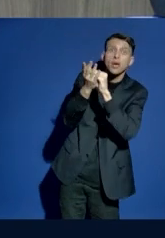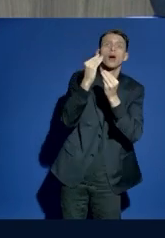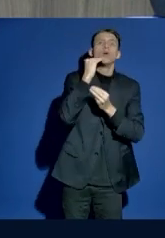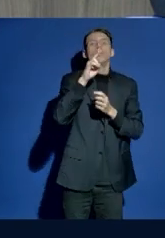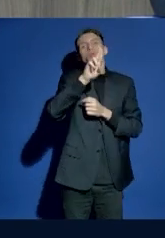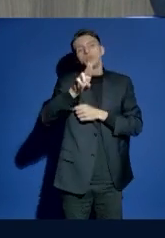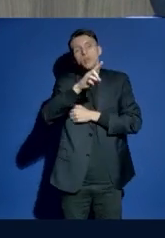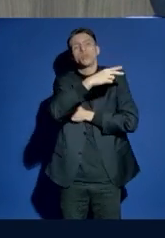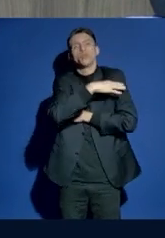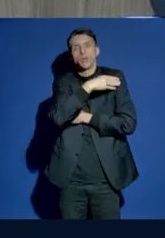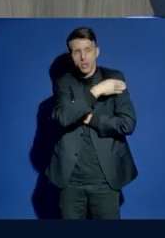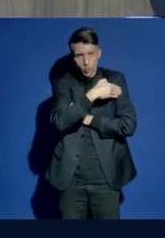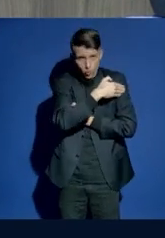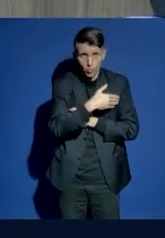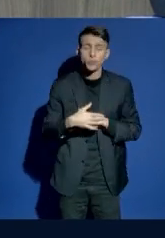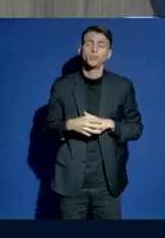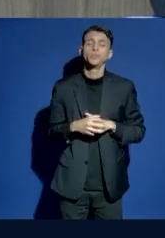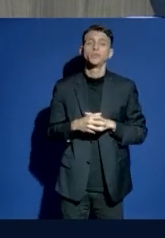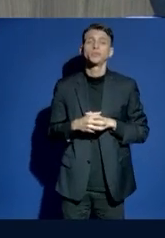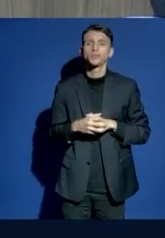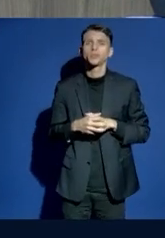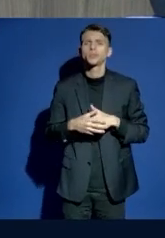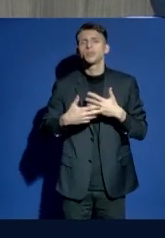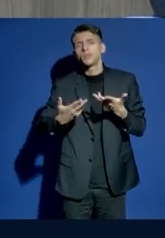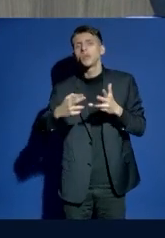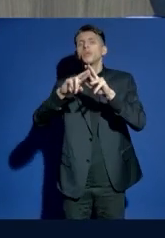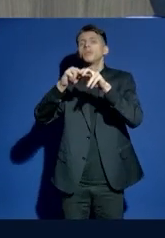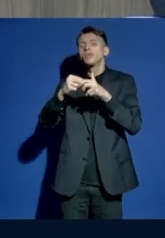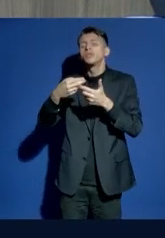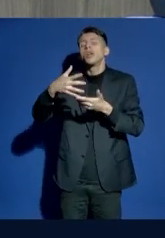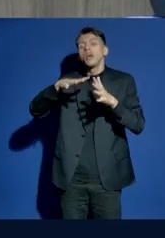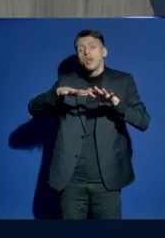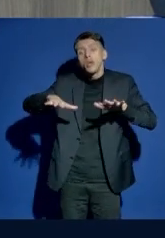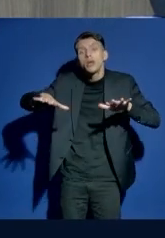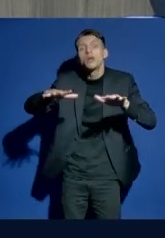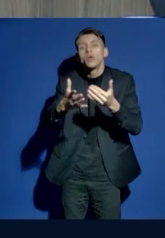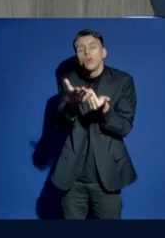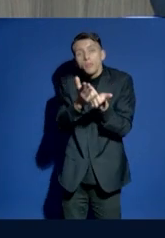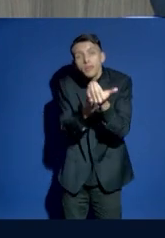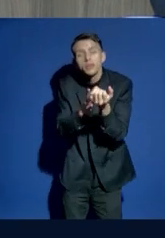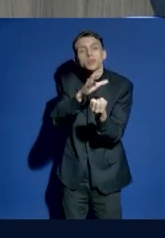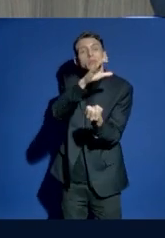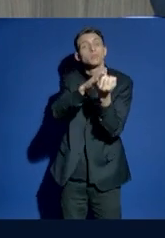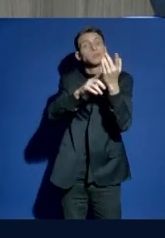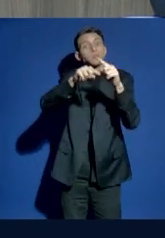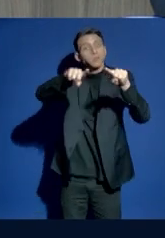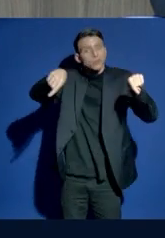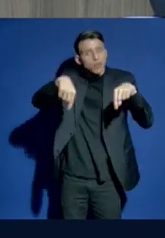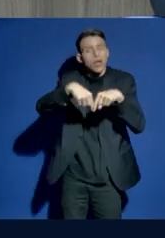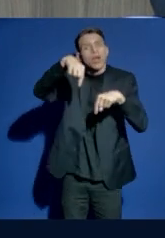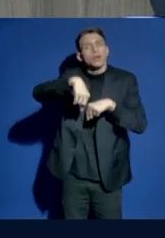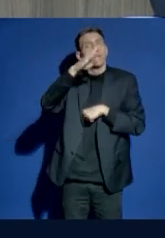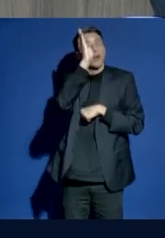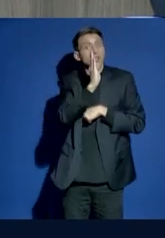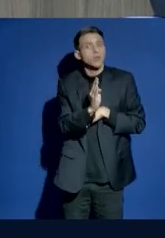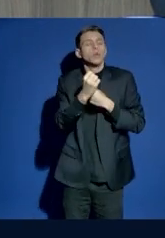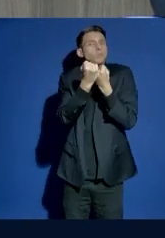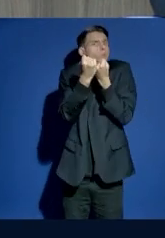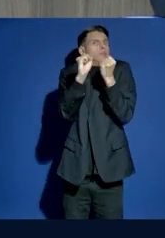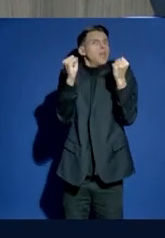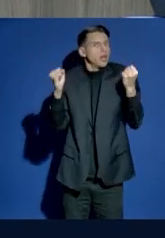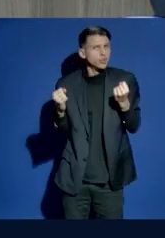Então, ele chega como um mercado potencial para o Brasil muito grande. Há um